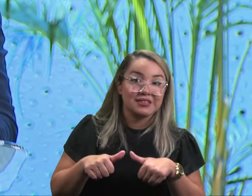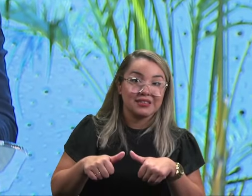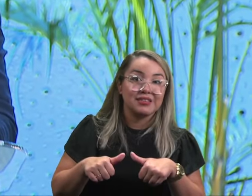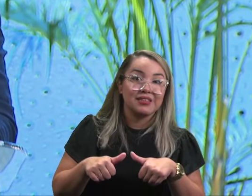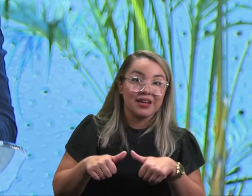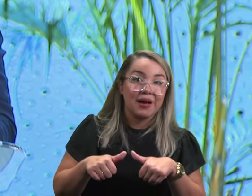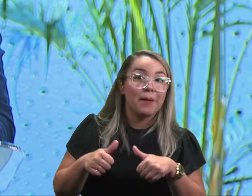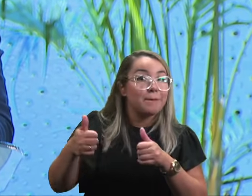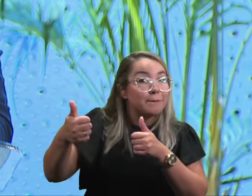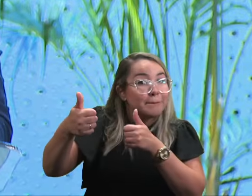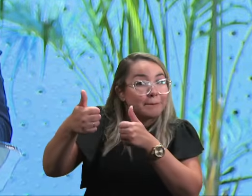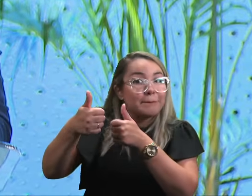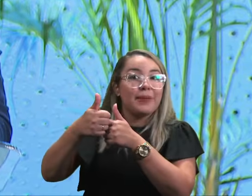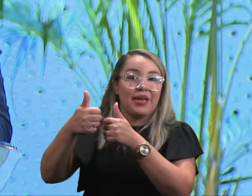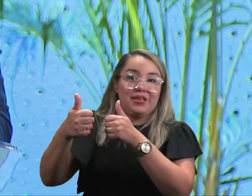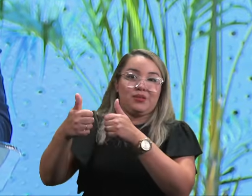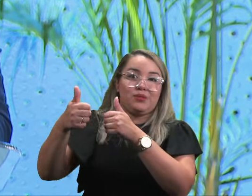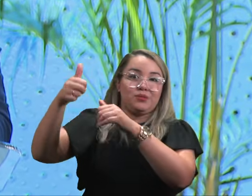muito próximo.